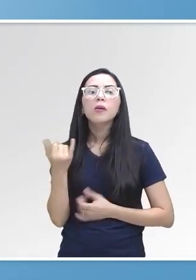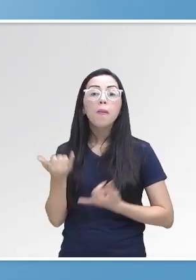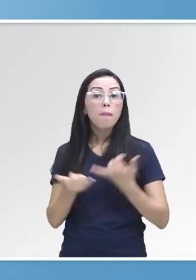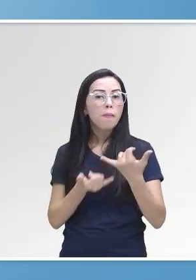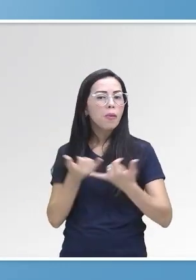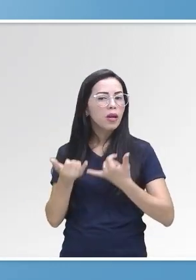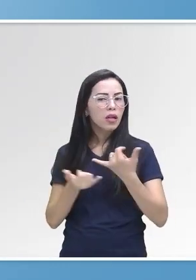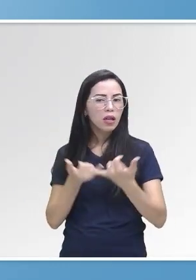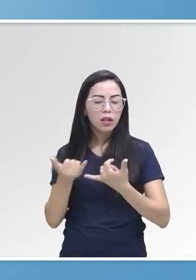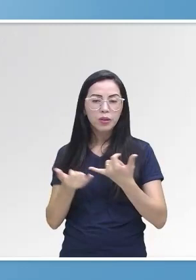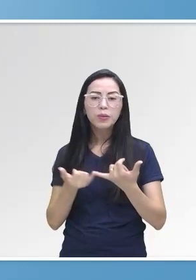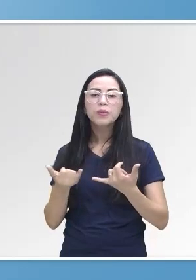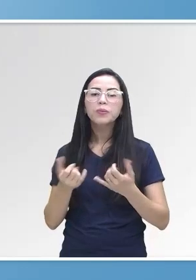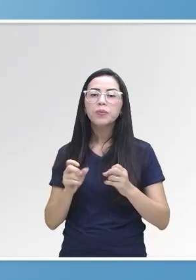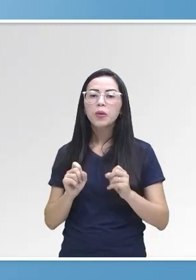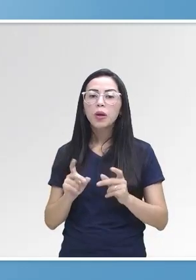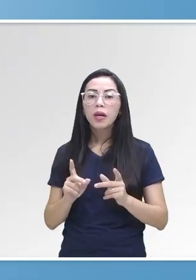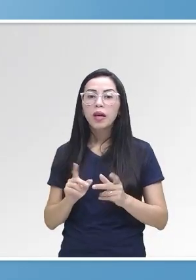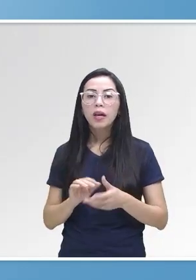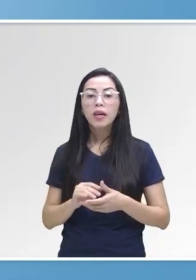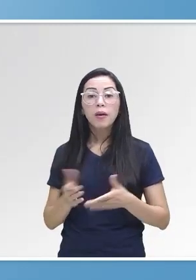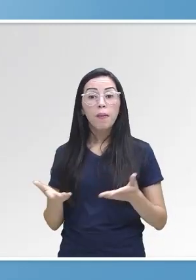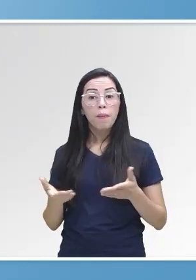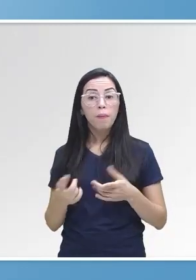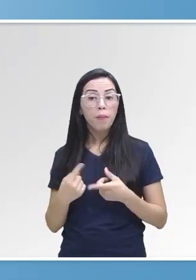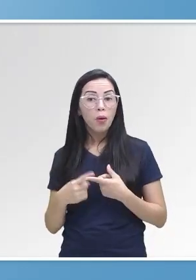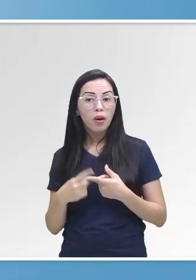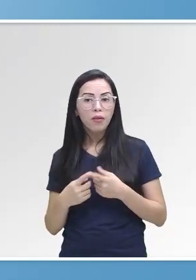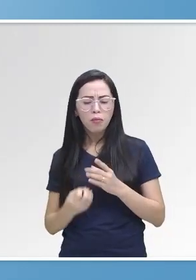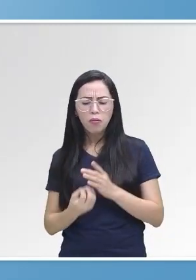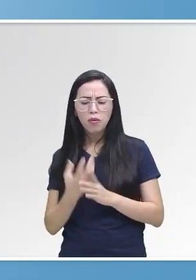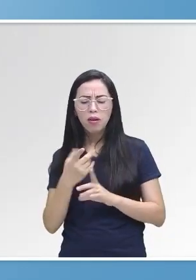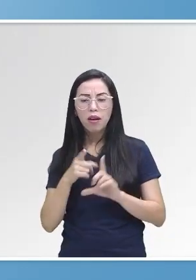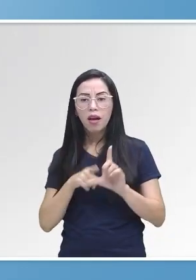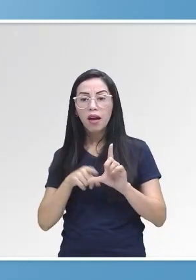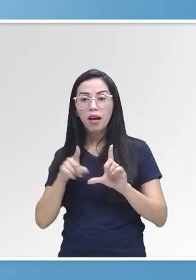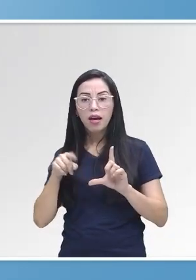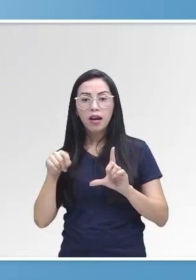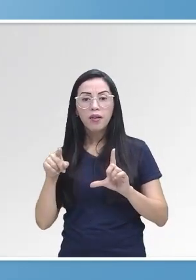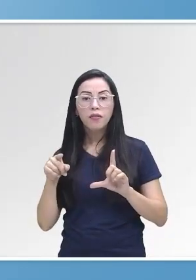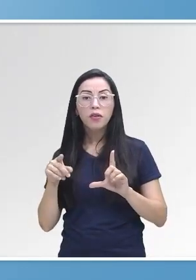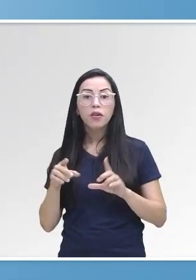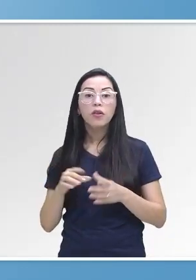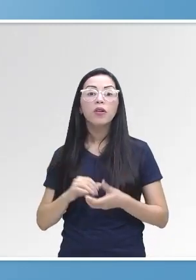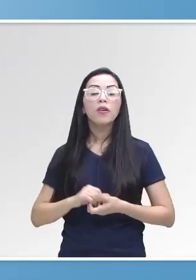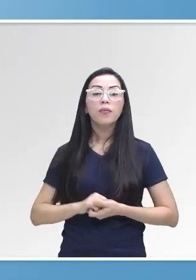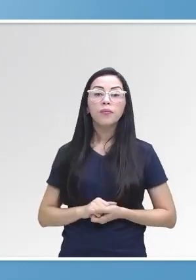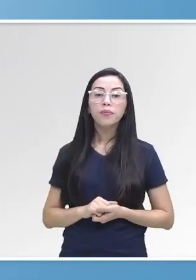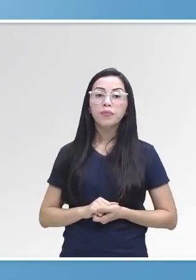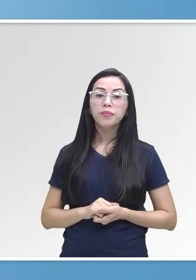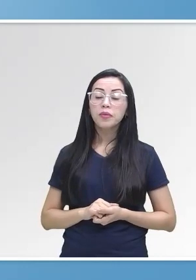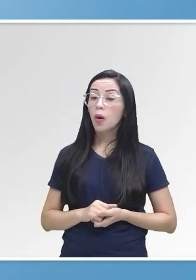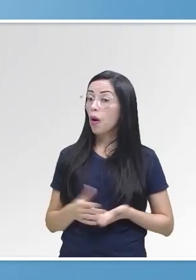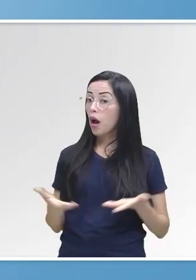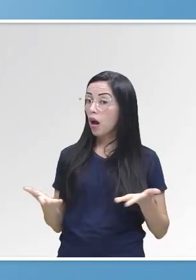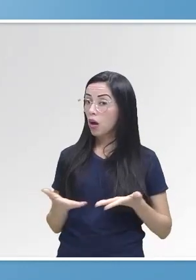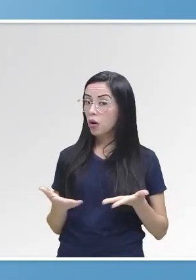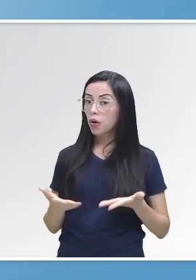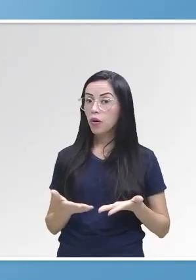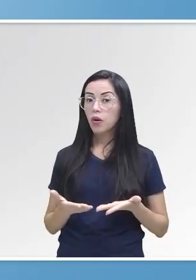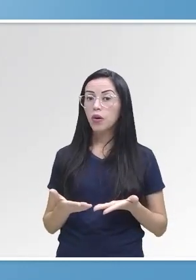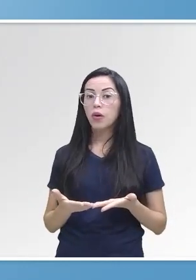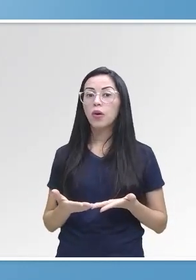realizarmos os lados né Aí ó botão brincando se divertindo e aí o que que a gente pode fazer